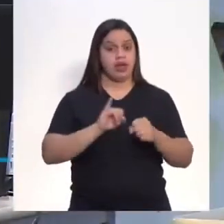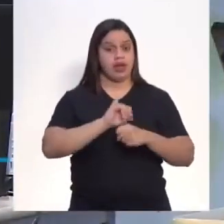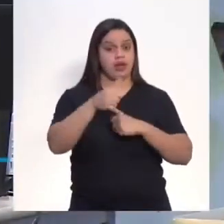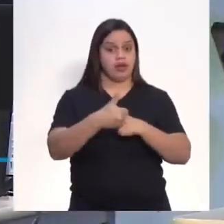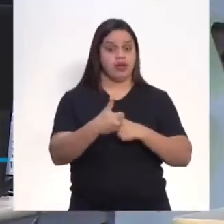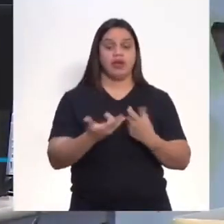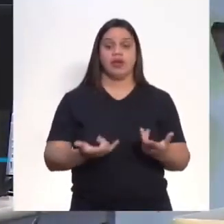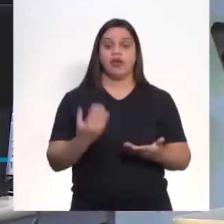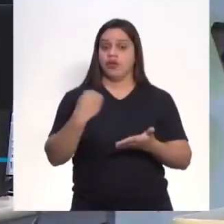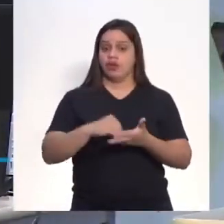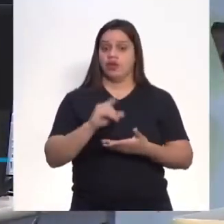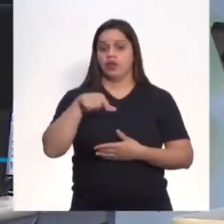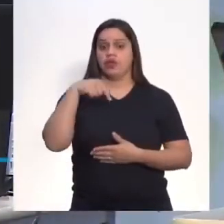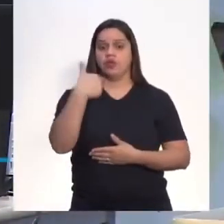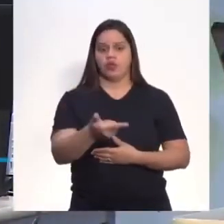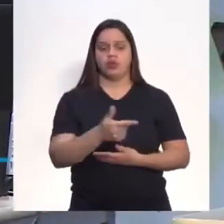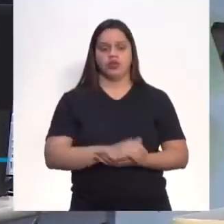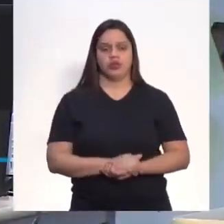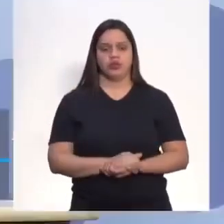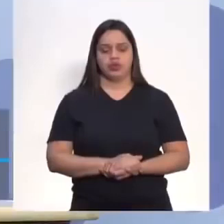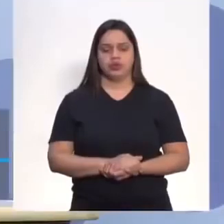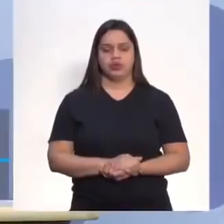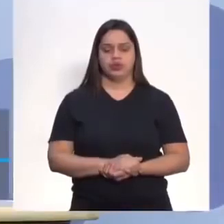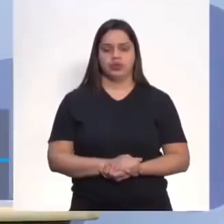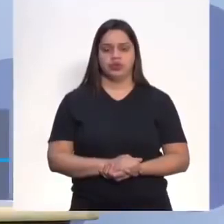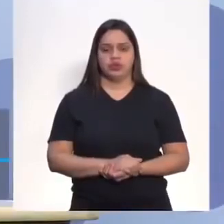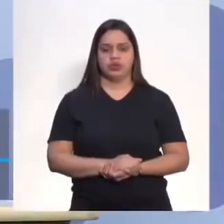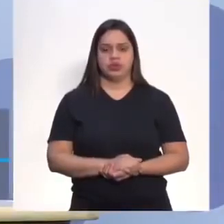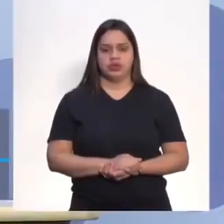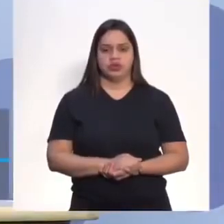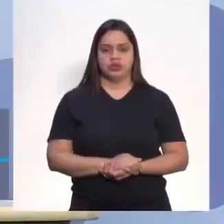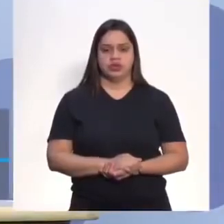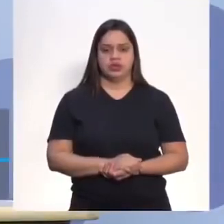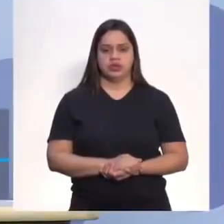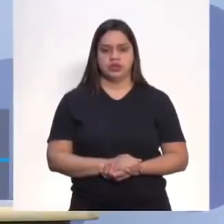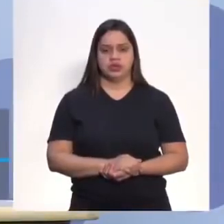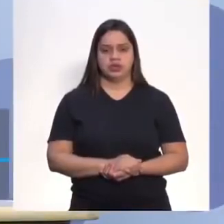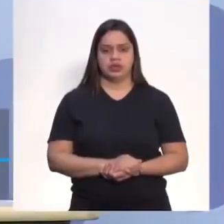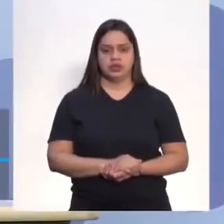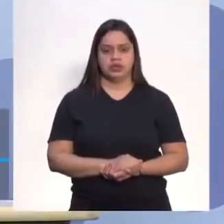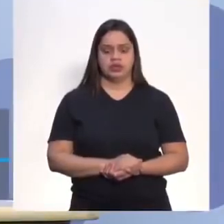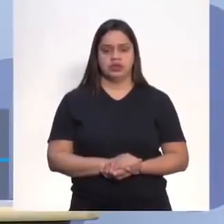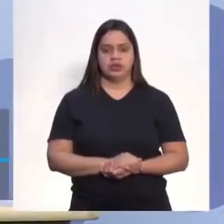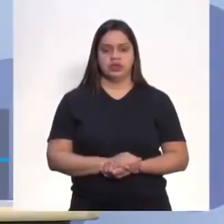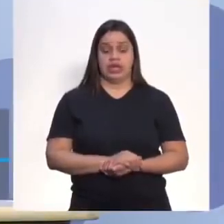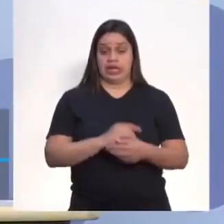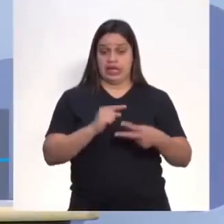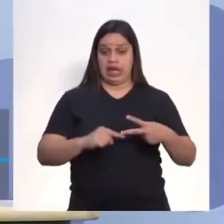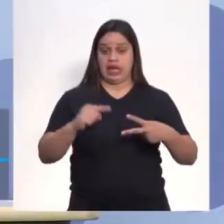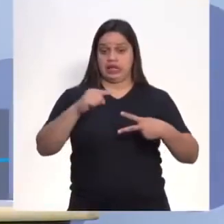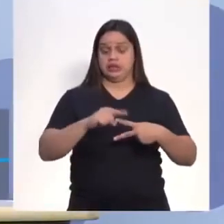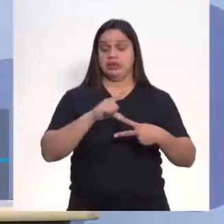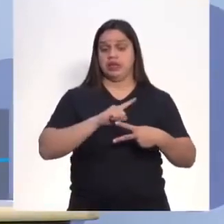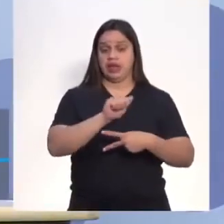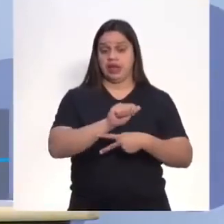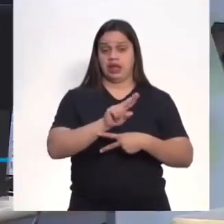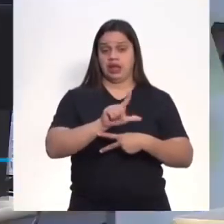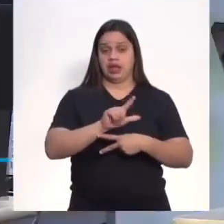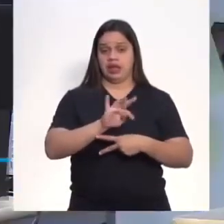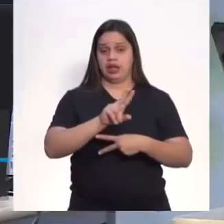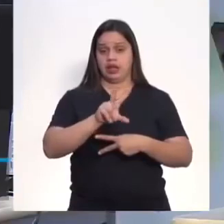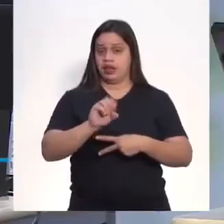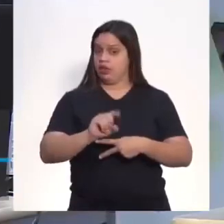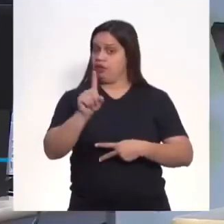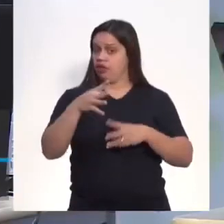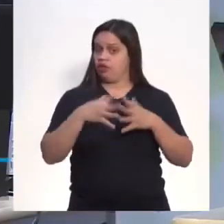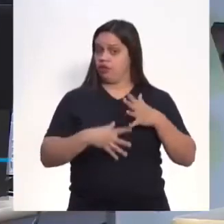Eu coloco isso no próximo. embaixo tem exausto e em cima tem altivo. São 2 adjetivos. Que tem aqui, Exatamente. Ó,